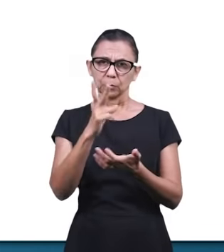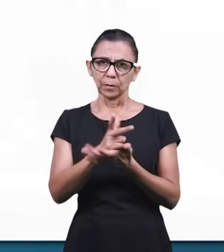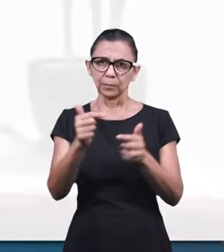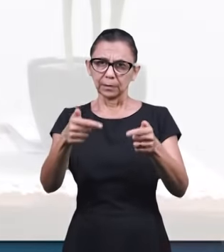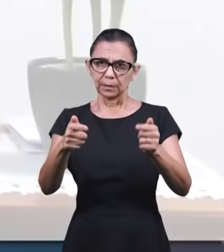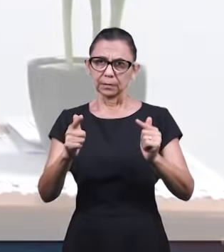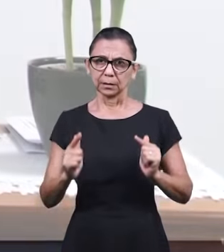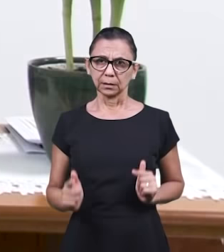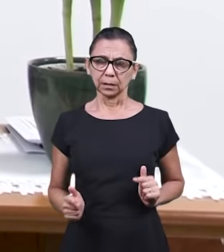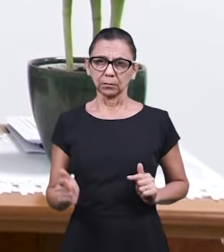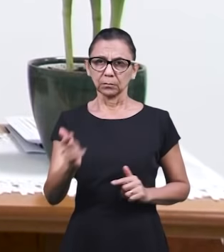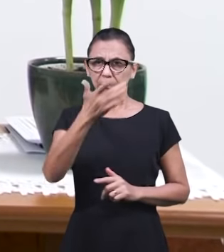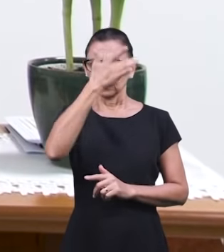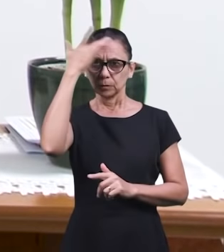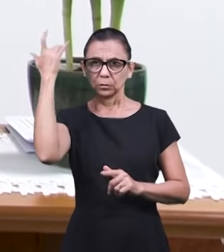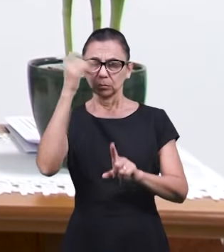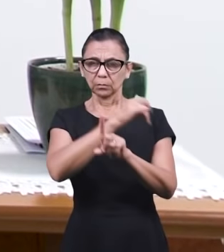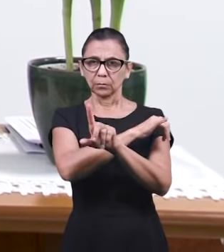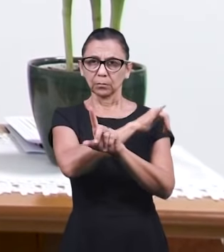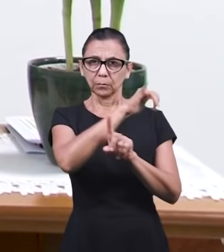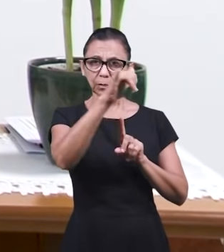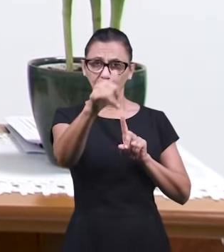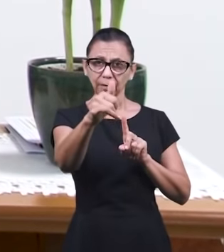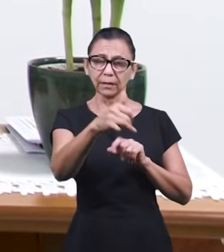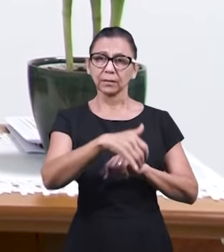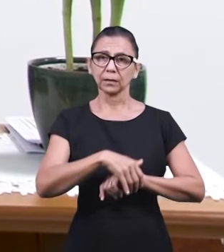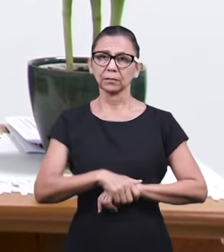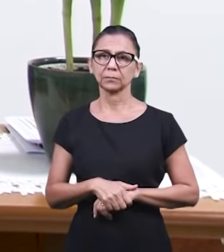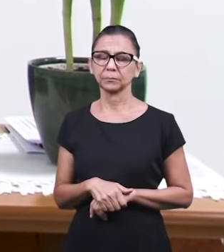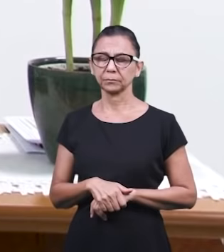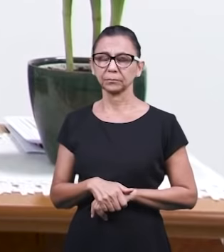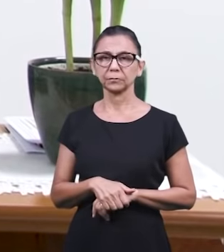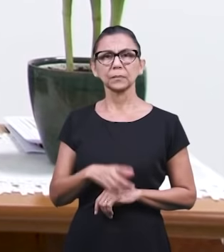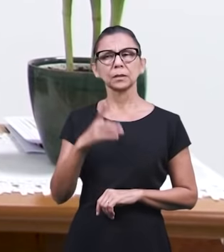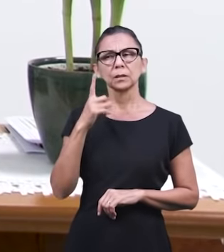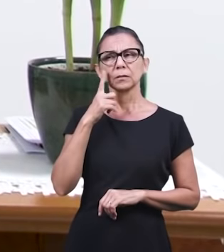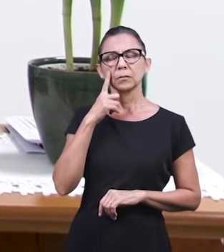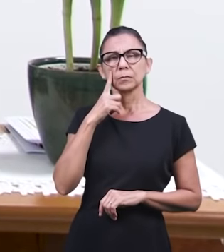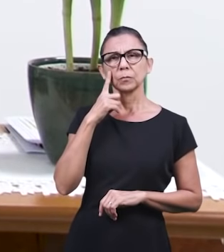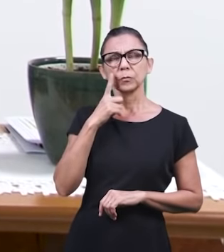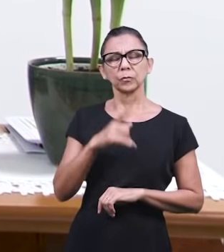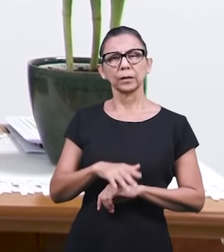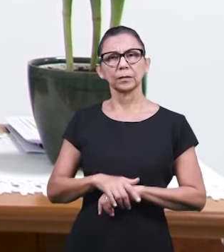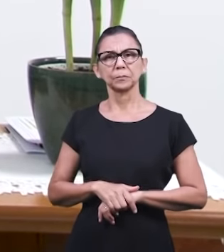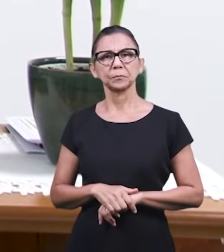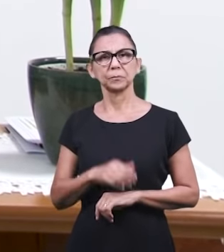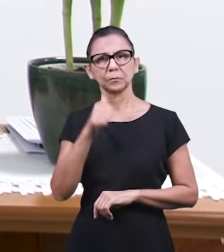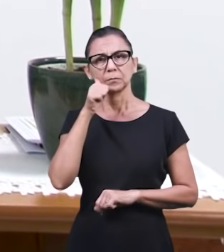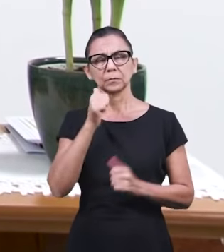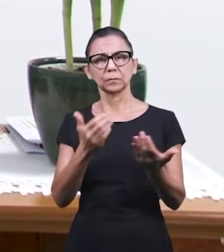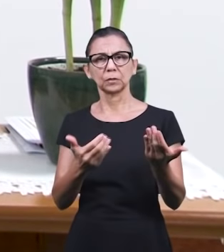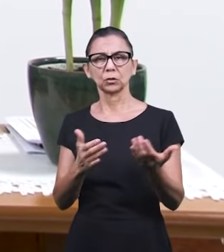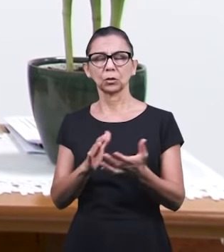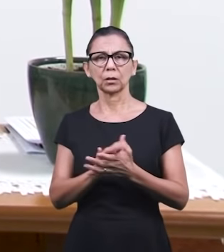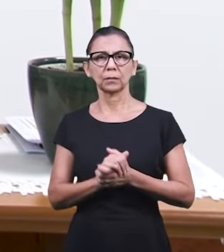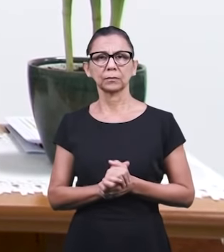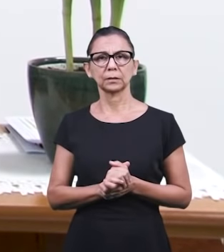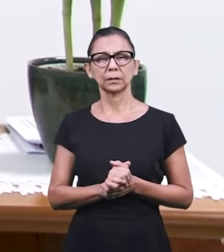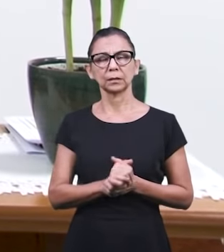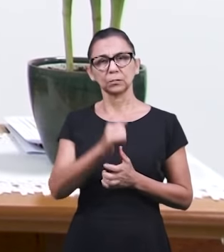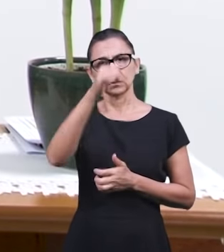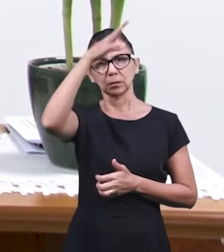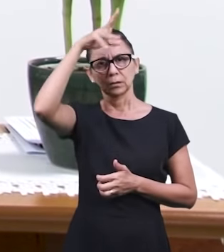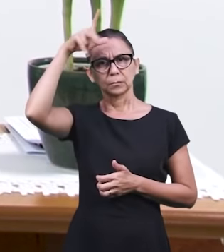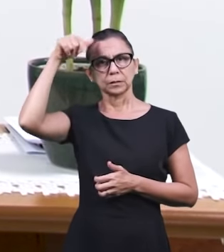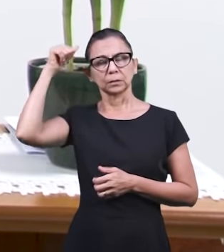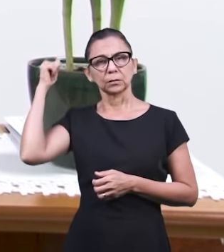não? Quem vai responder é a nossa jovem Flávia Flair, acredito que seja assim, Flair de Souza, Manaus,